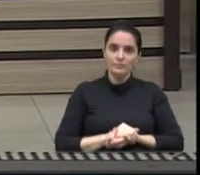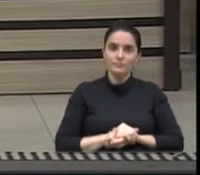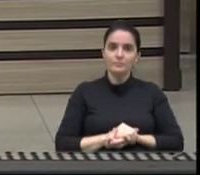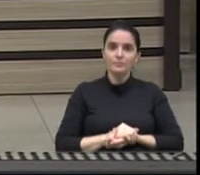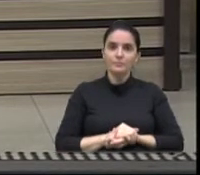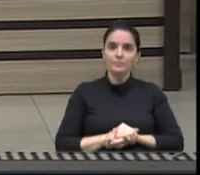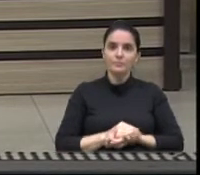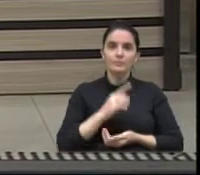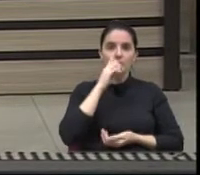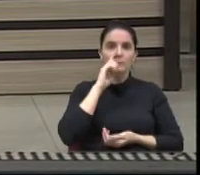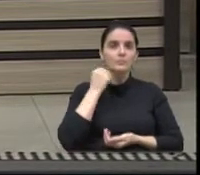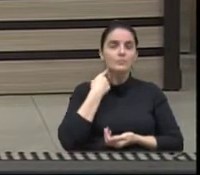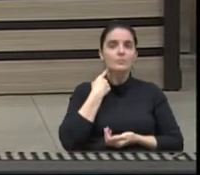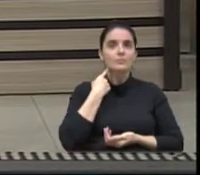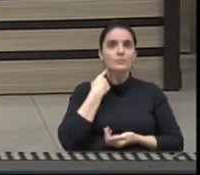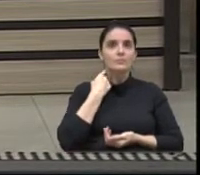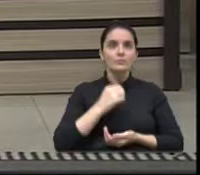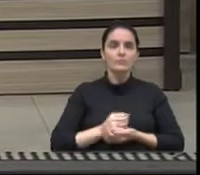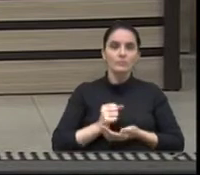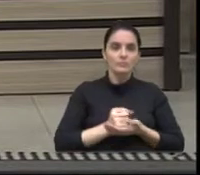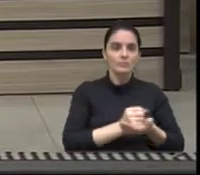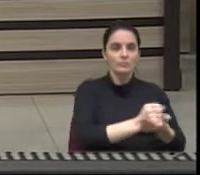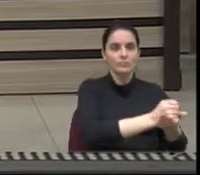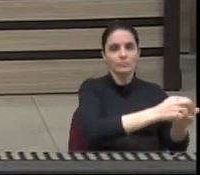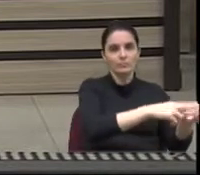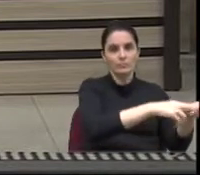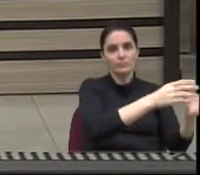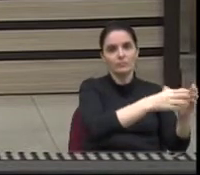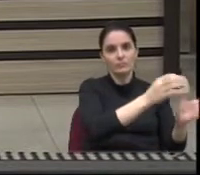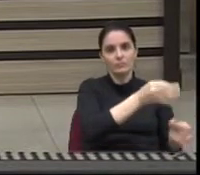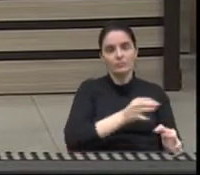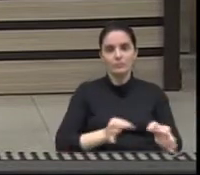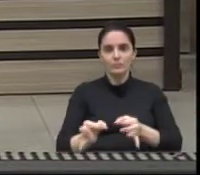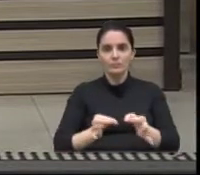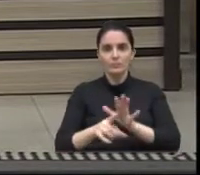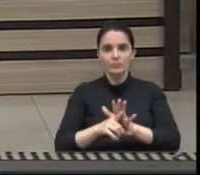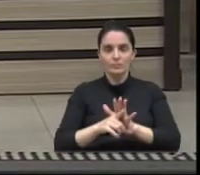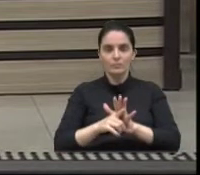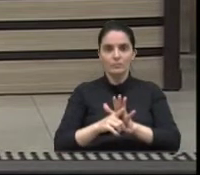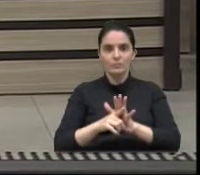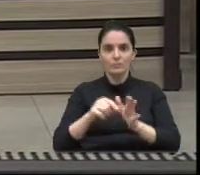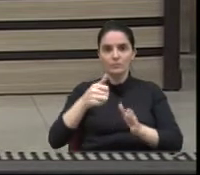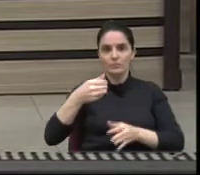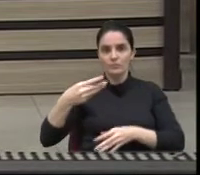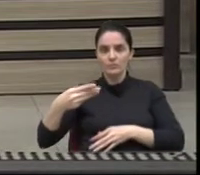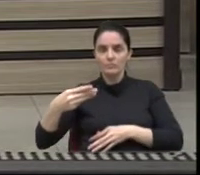Vereador Nilton Santos. As comissões competentes. Projeto de Lei